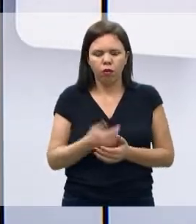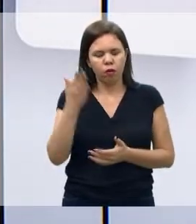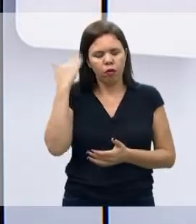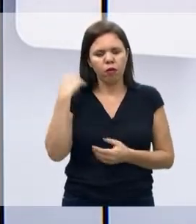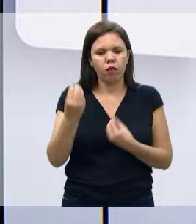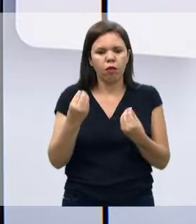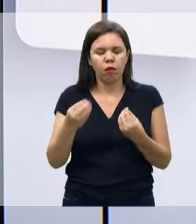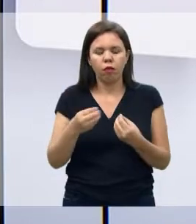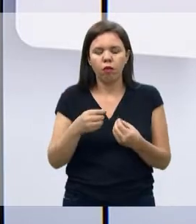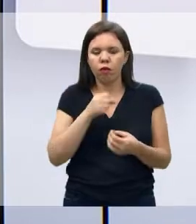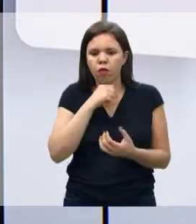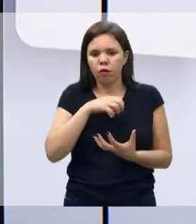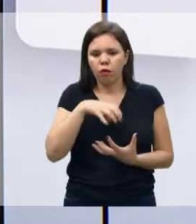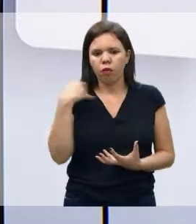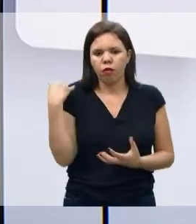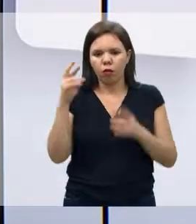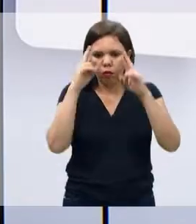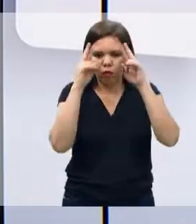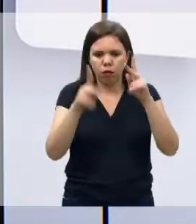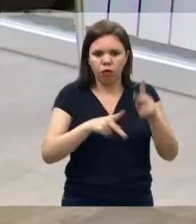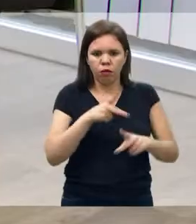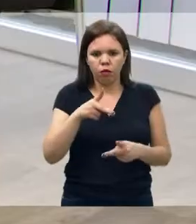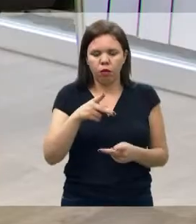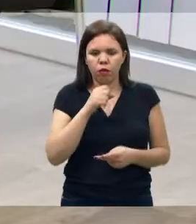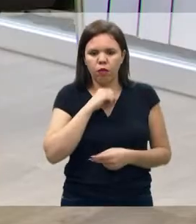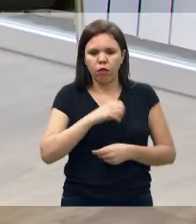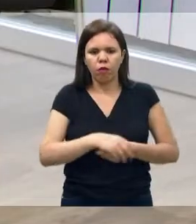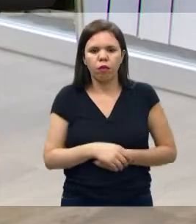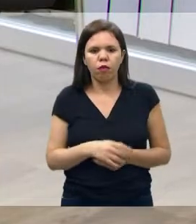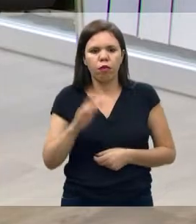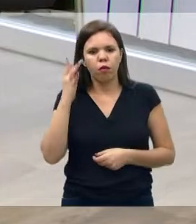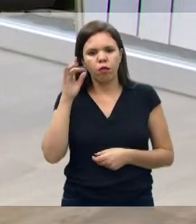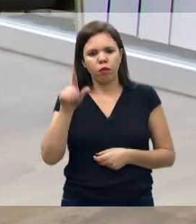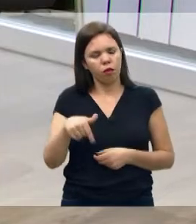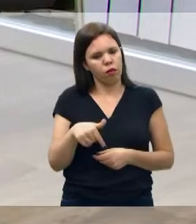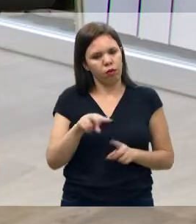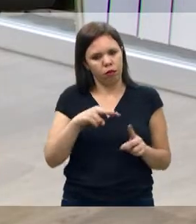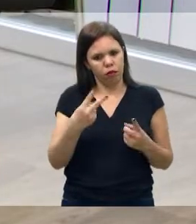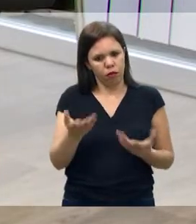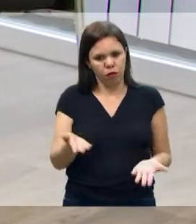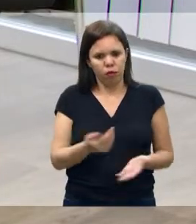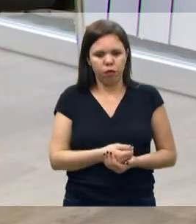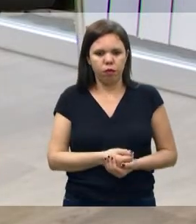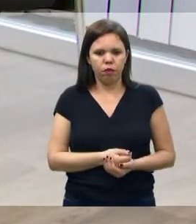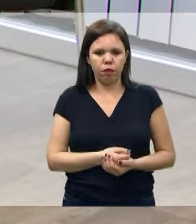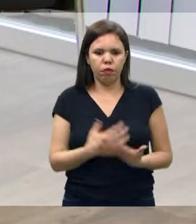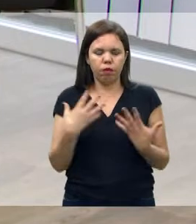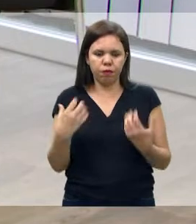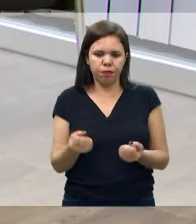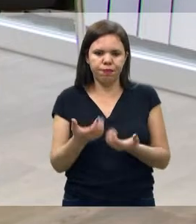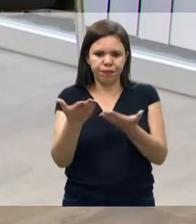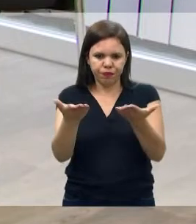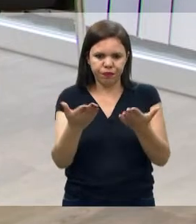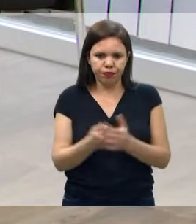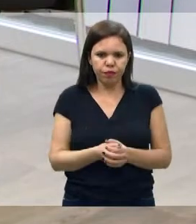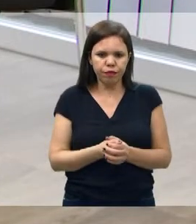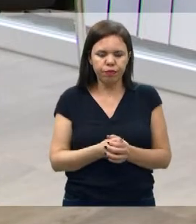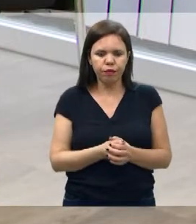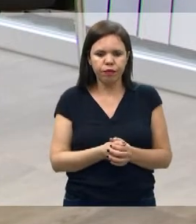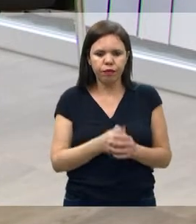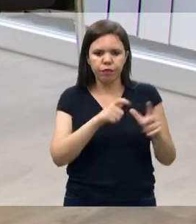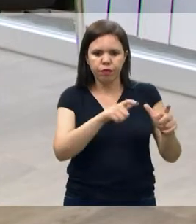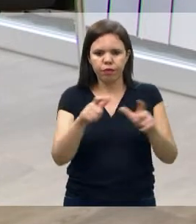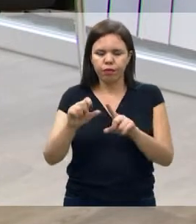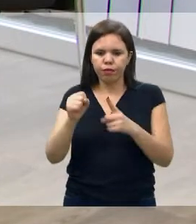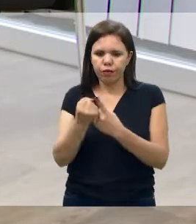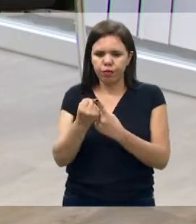saber envelhecer, de saber respeitar o idoso. Eu acho que nessa perspectiva do reconhecimento do lugar social